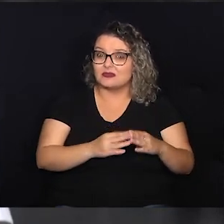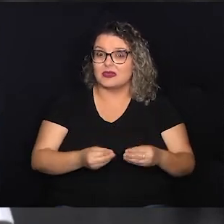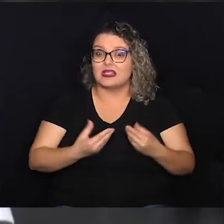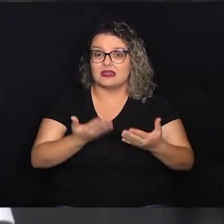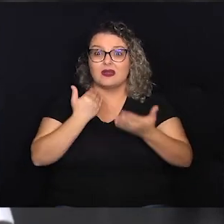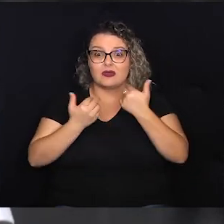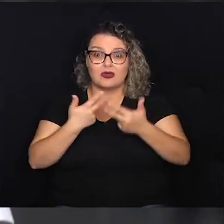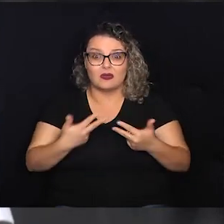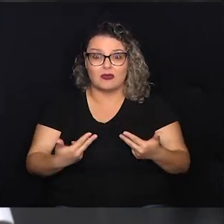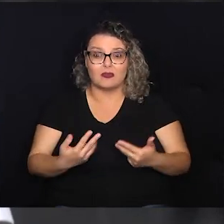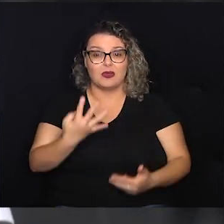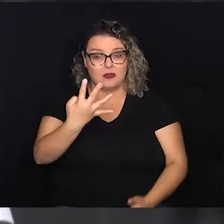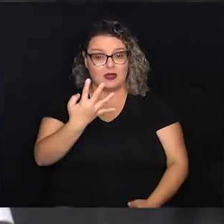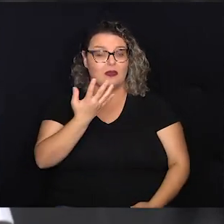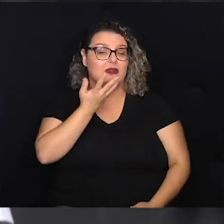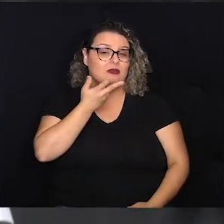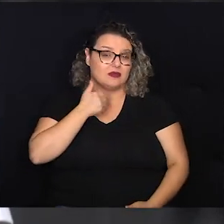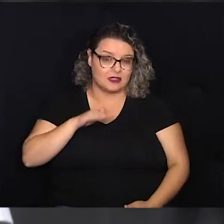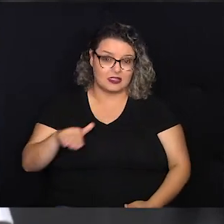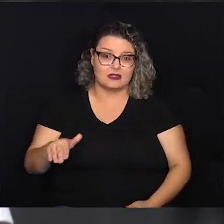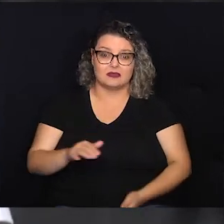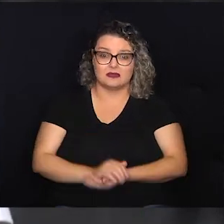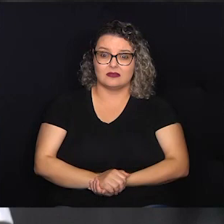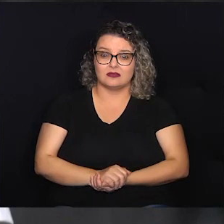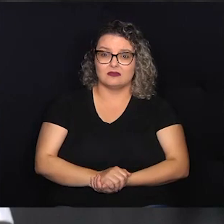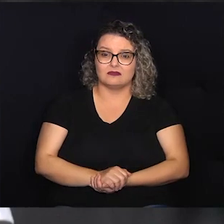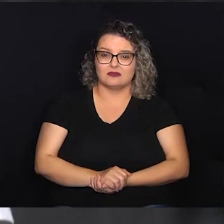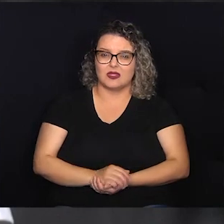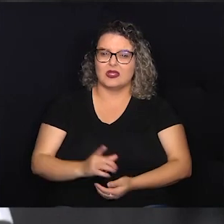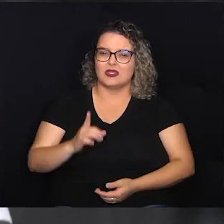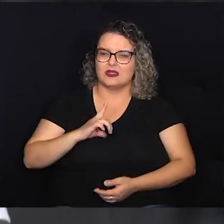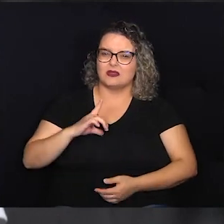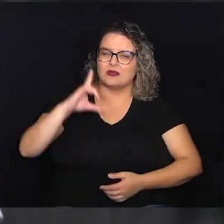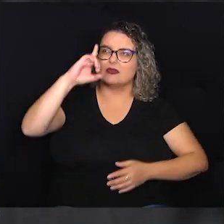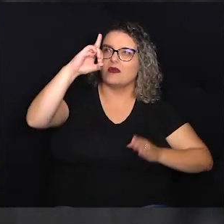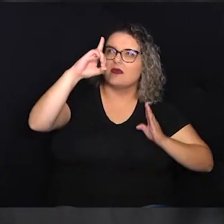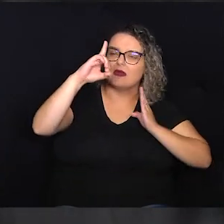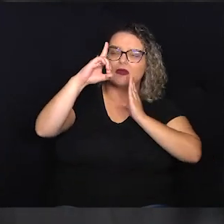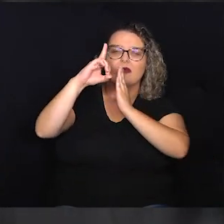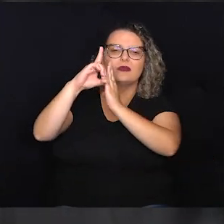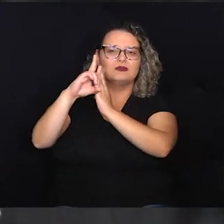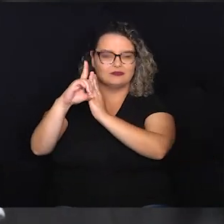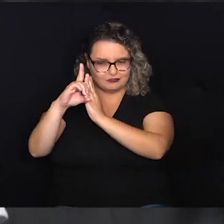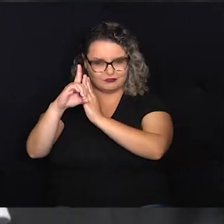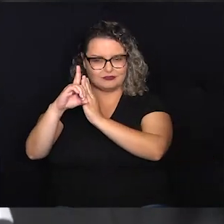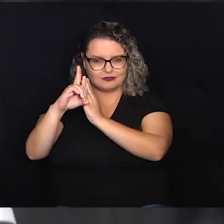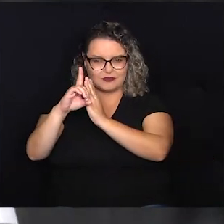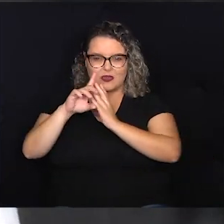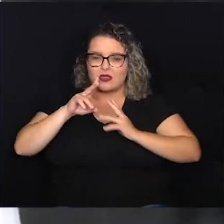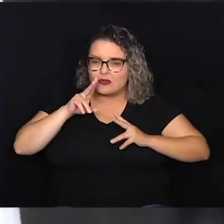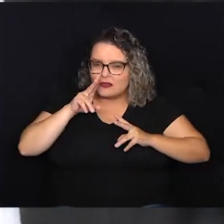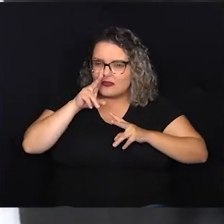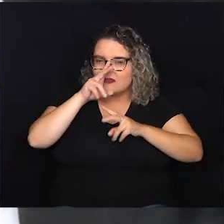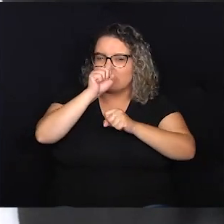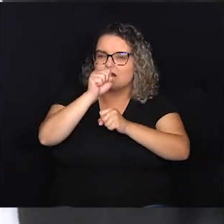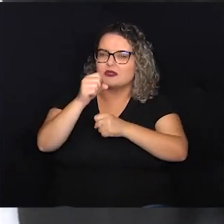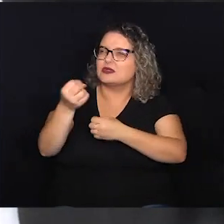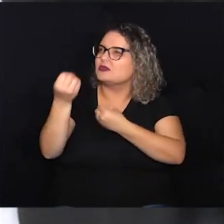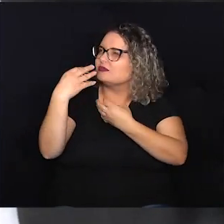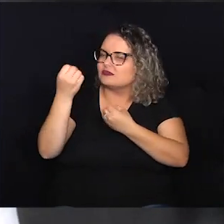casa para sustentar 4 crianças. Certo. E ali eu tive um encontro com